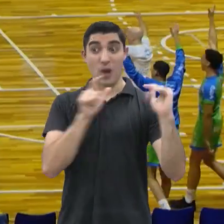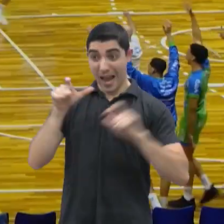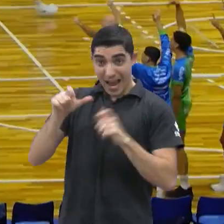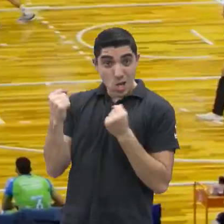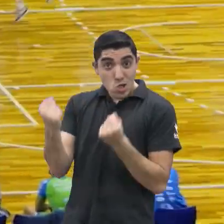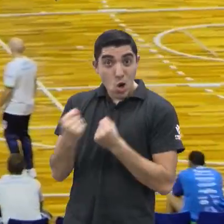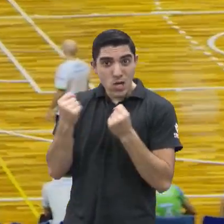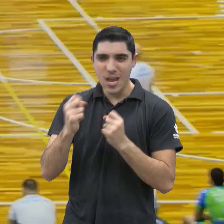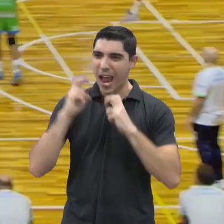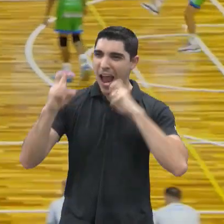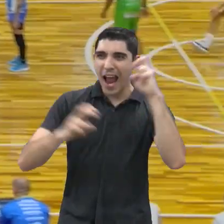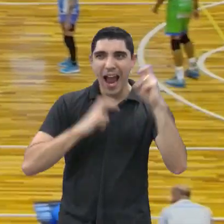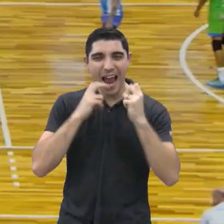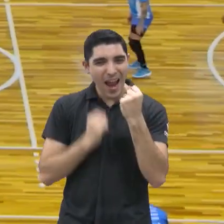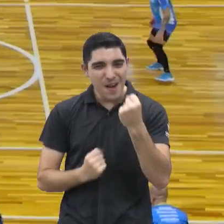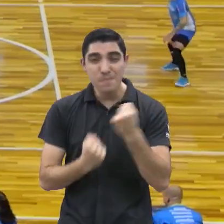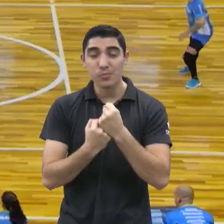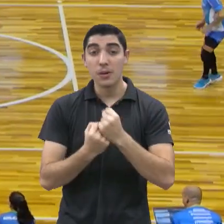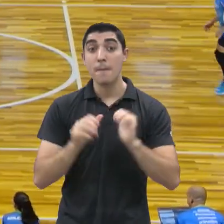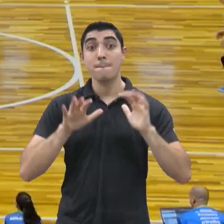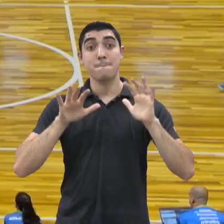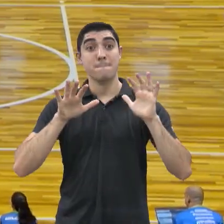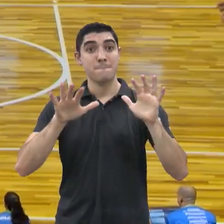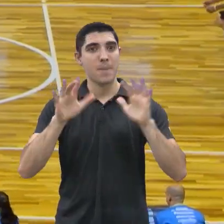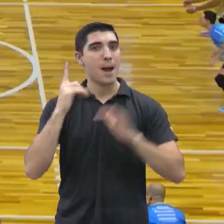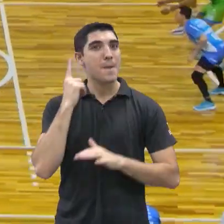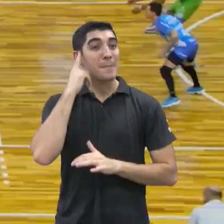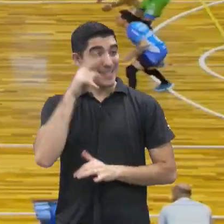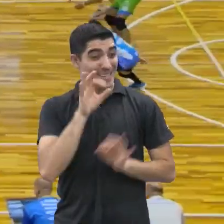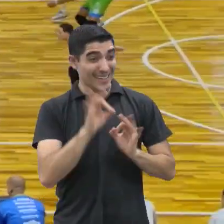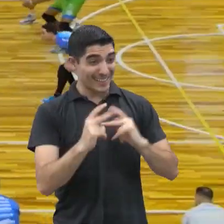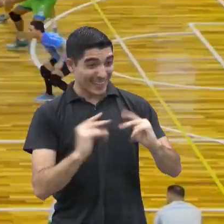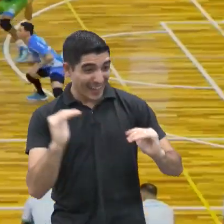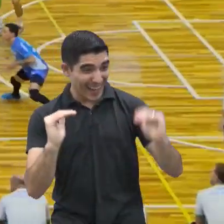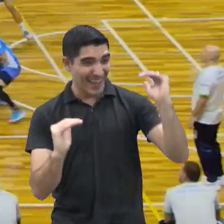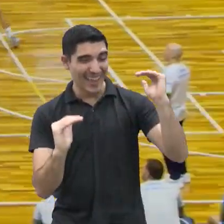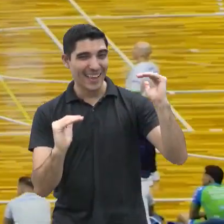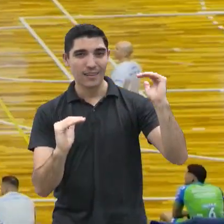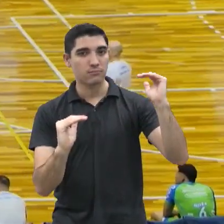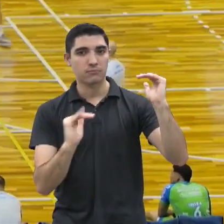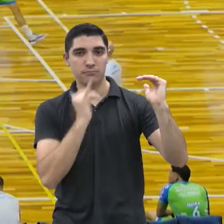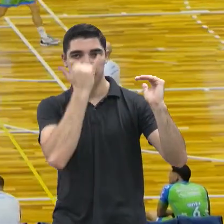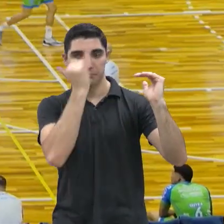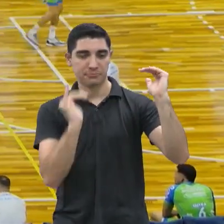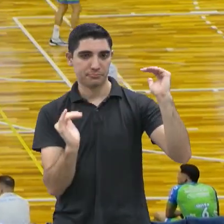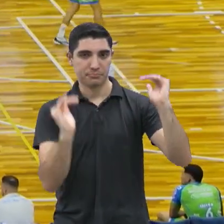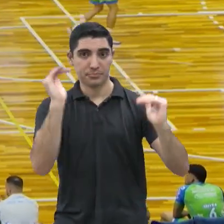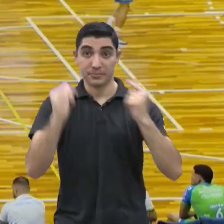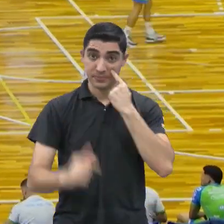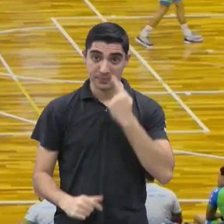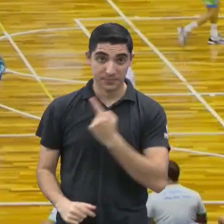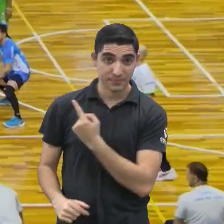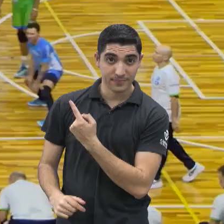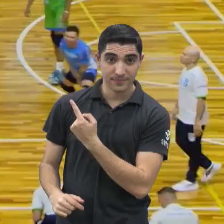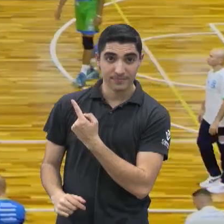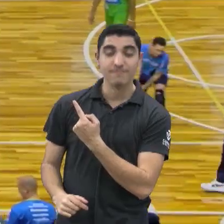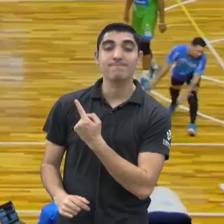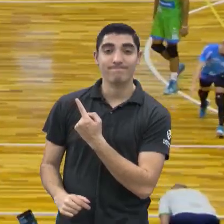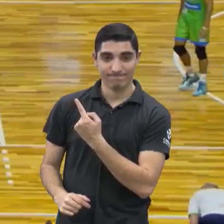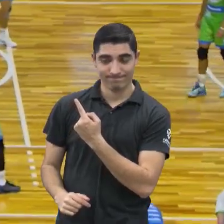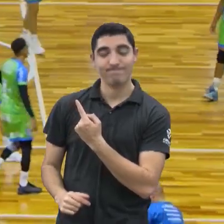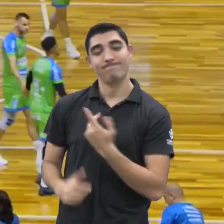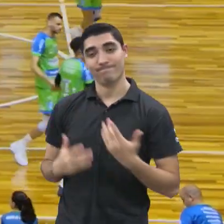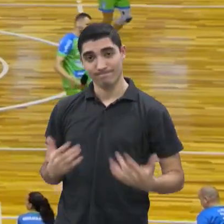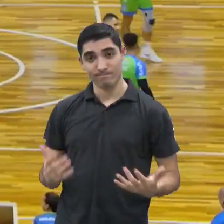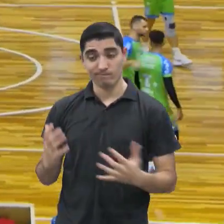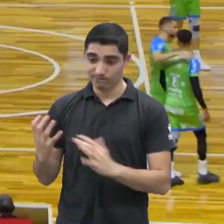Teatrão. Porém, o que parecia ser uma reação acabou caindo por terra nesse bloqueio para fora, com o set fechando